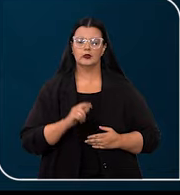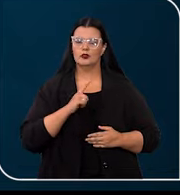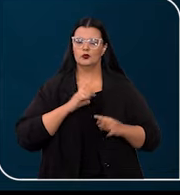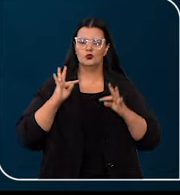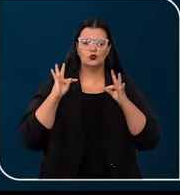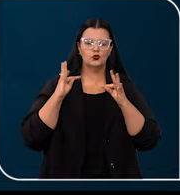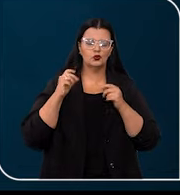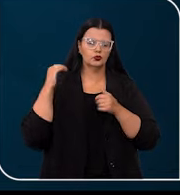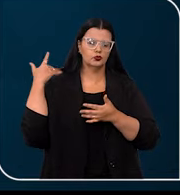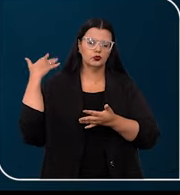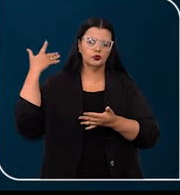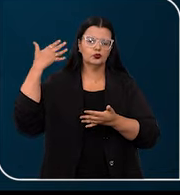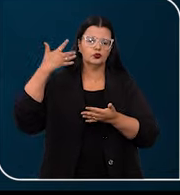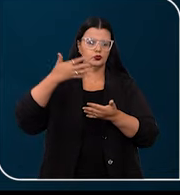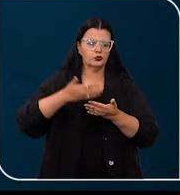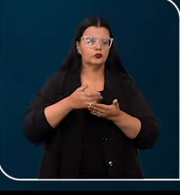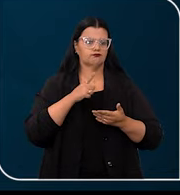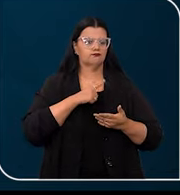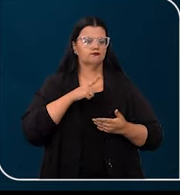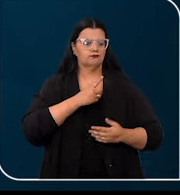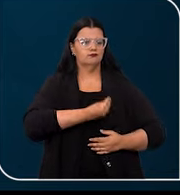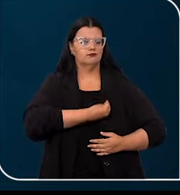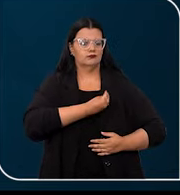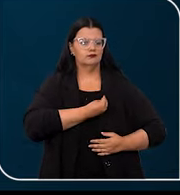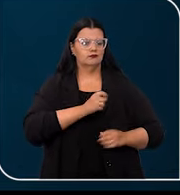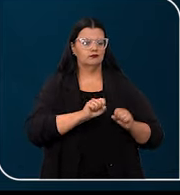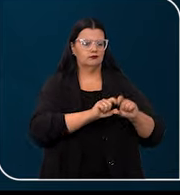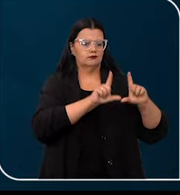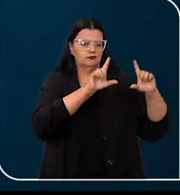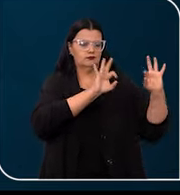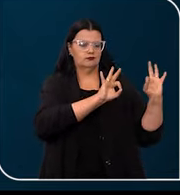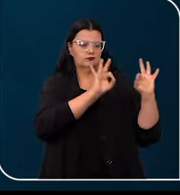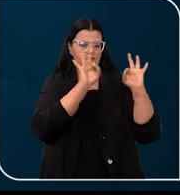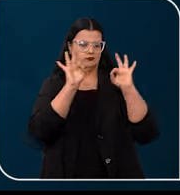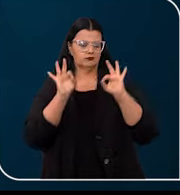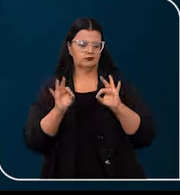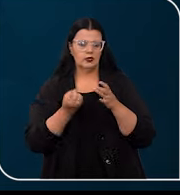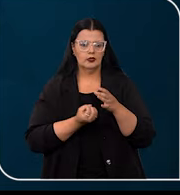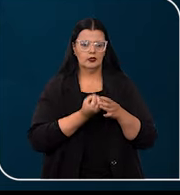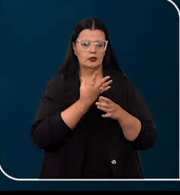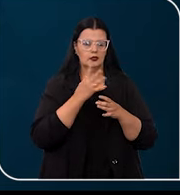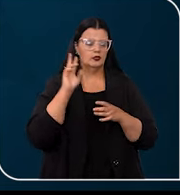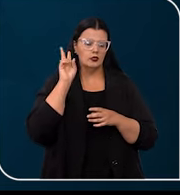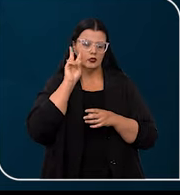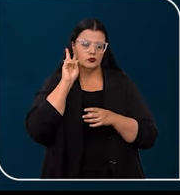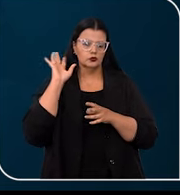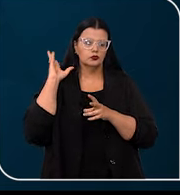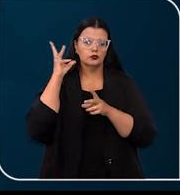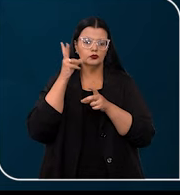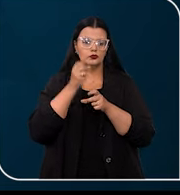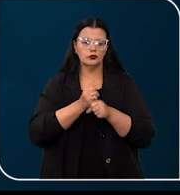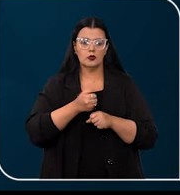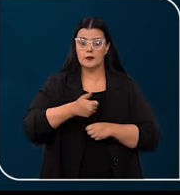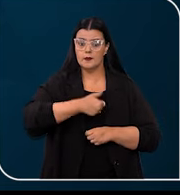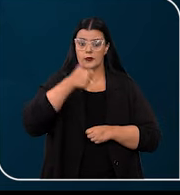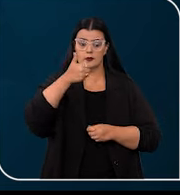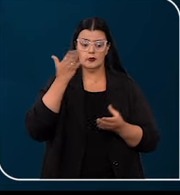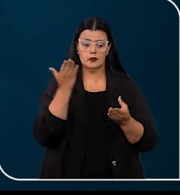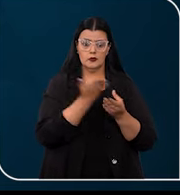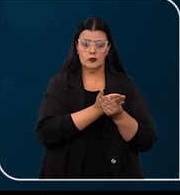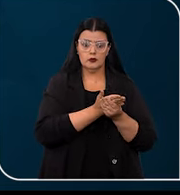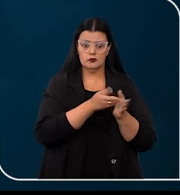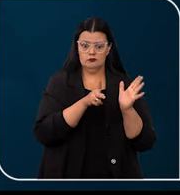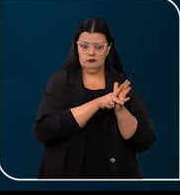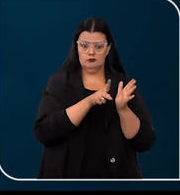toda a trajetória do tribunal está aqui desde a criação até itens históricos como o primeiro processo